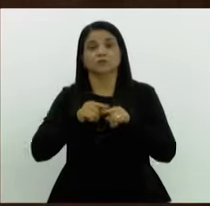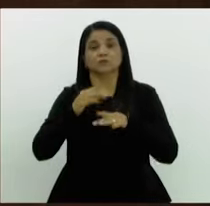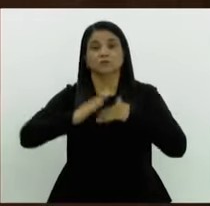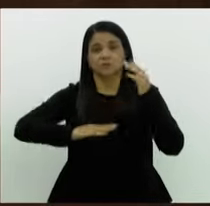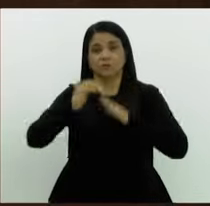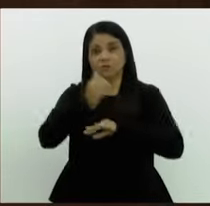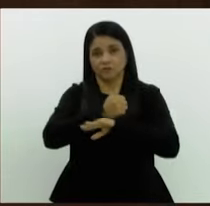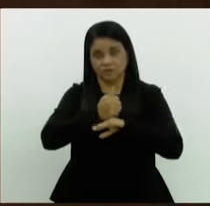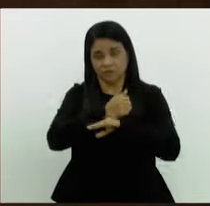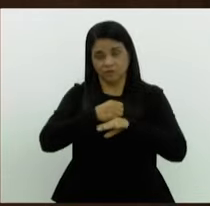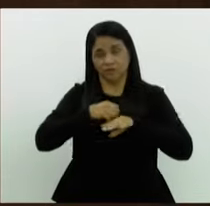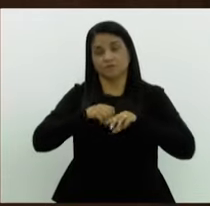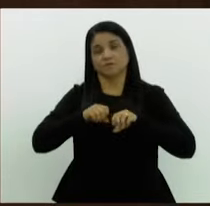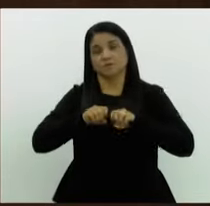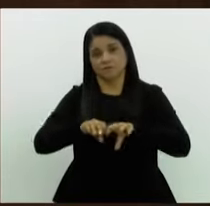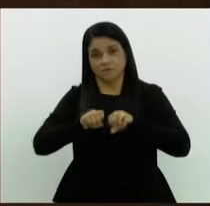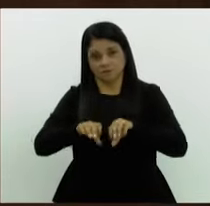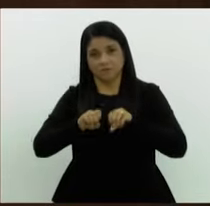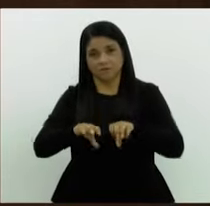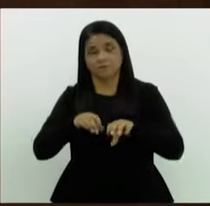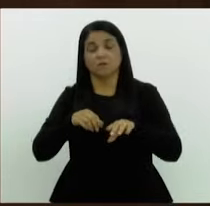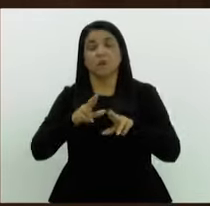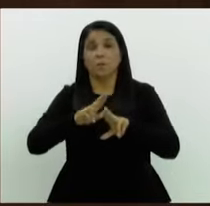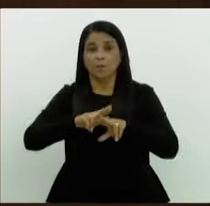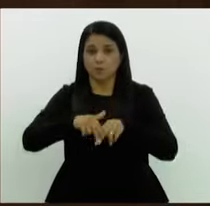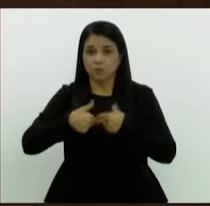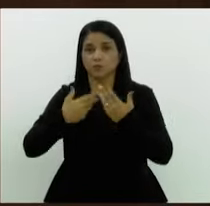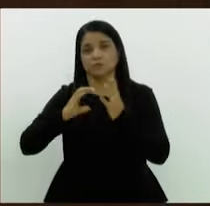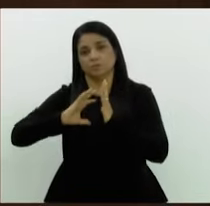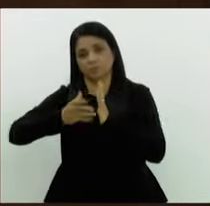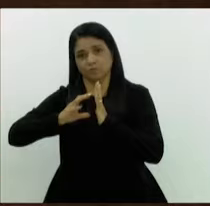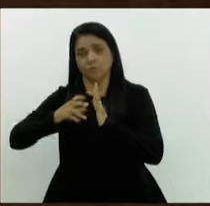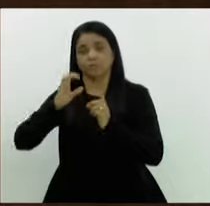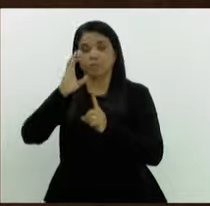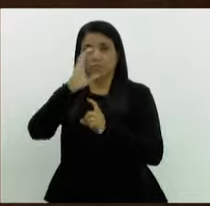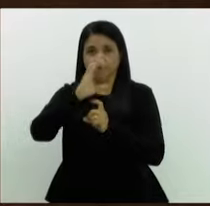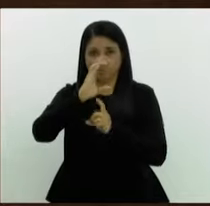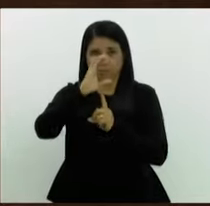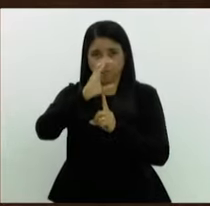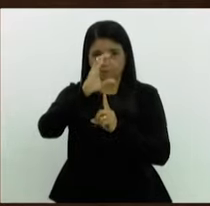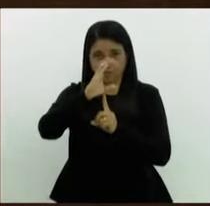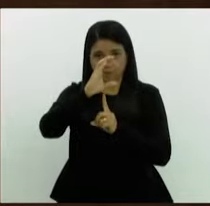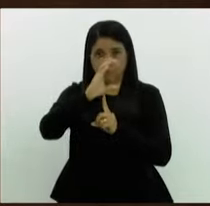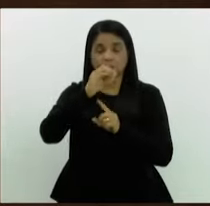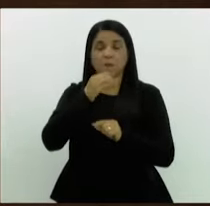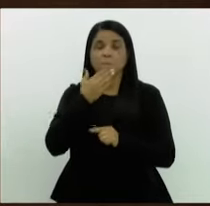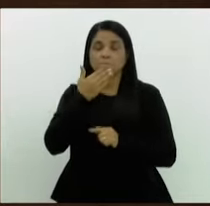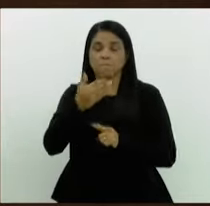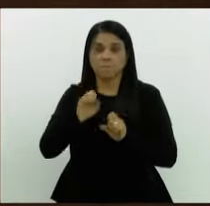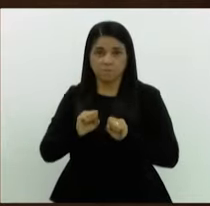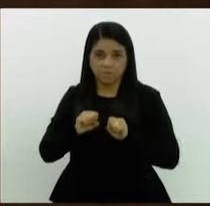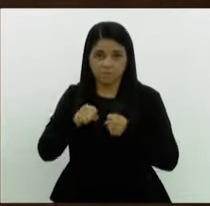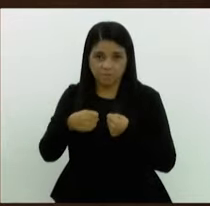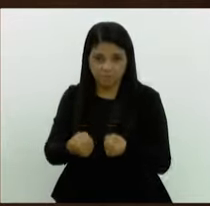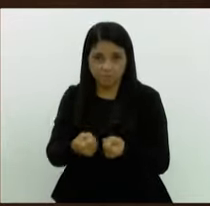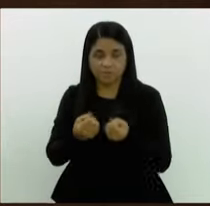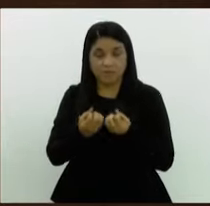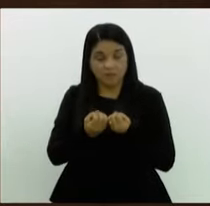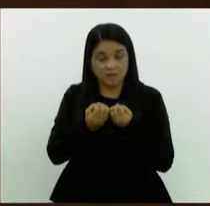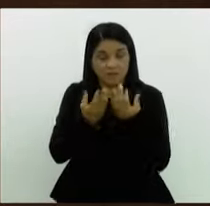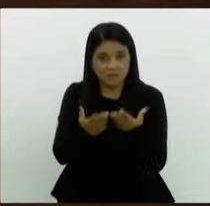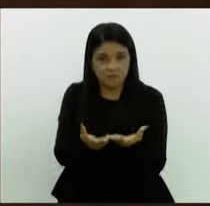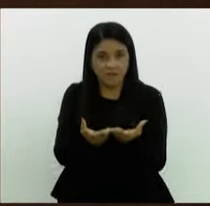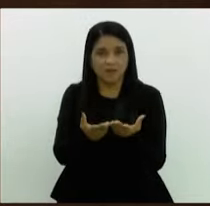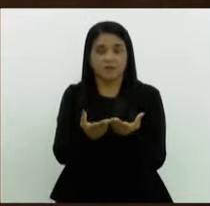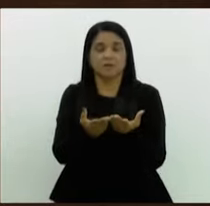Nesse sentido, nós, e é por isso a bancada do Partido Comunista do Brasil, em que pese a defesa da entrega